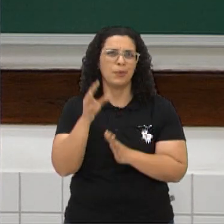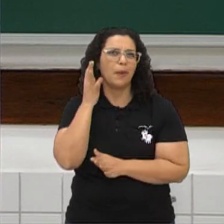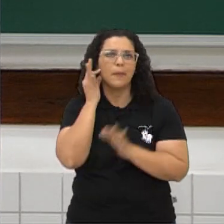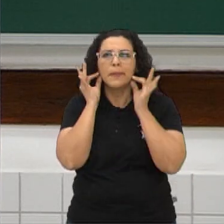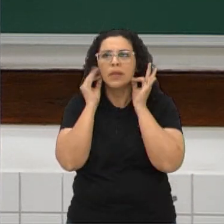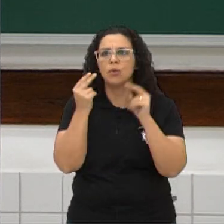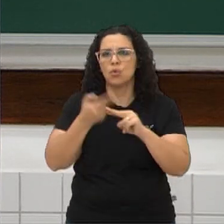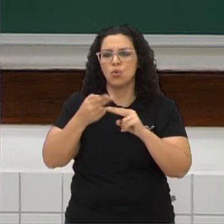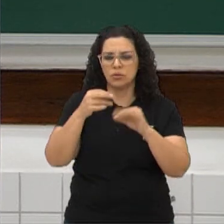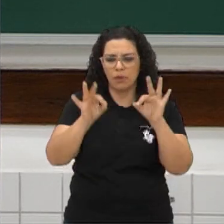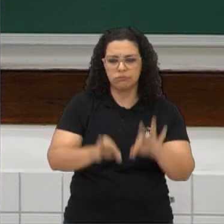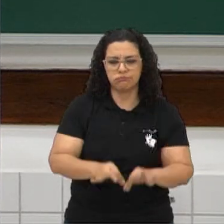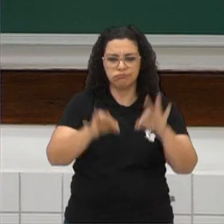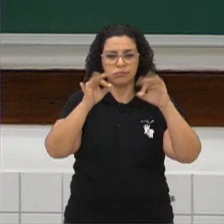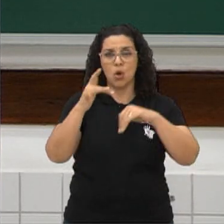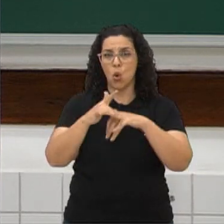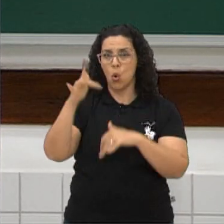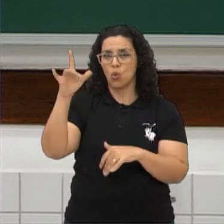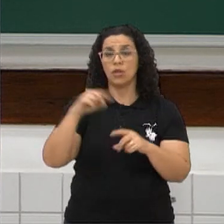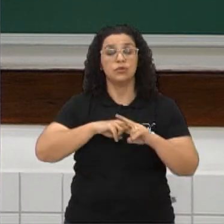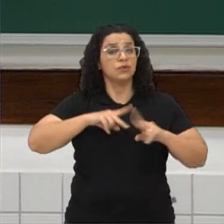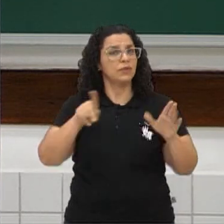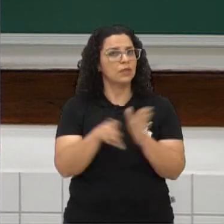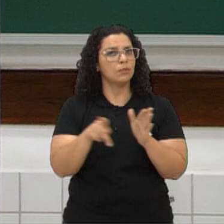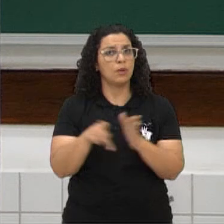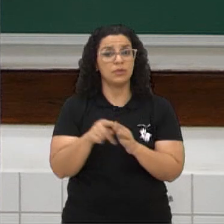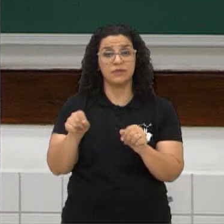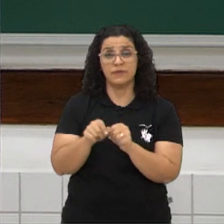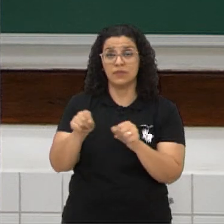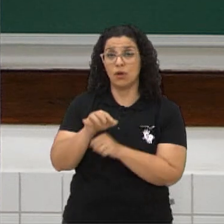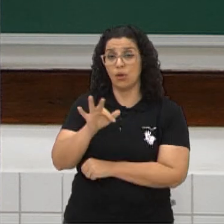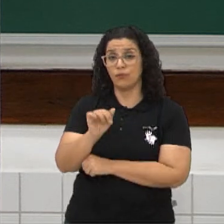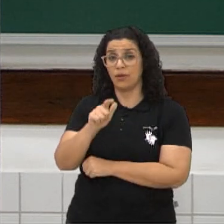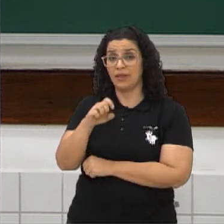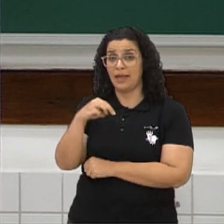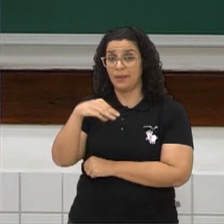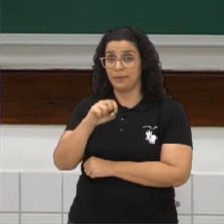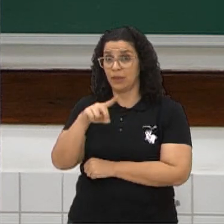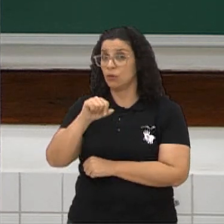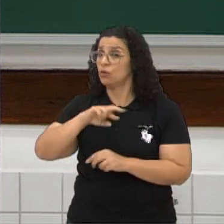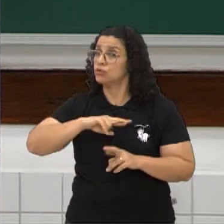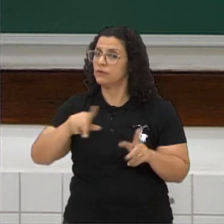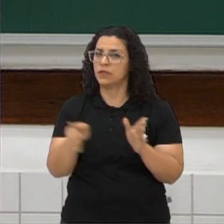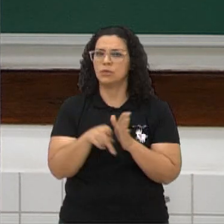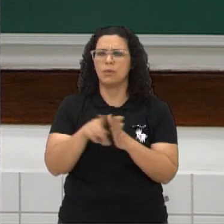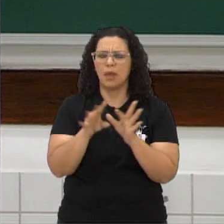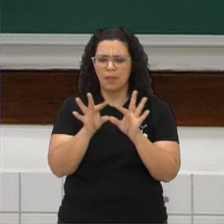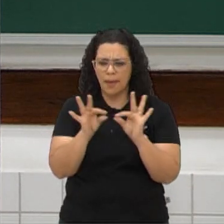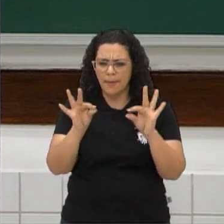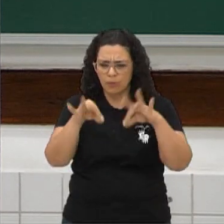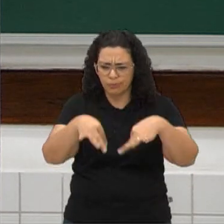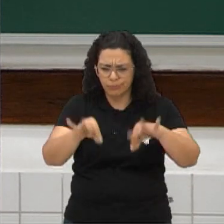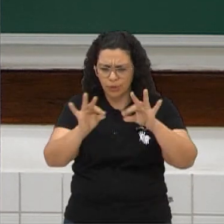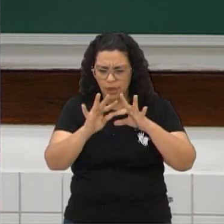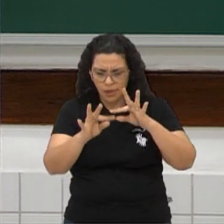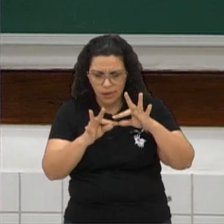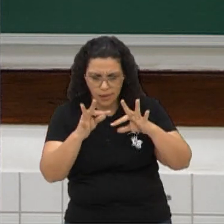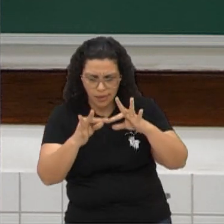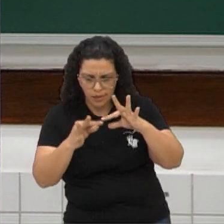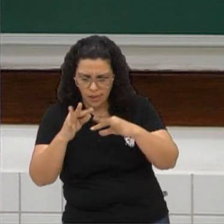né, joias banhadas a ouro, que é diferente do processo de folheado. No processo de folheado são lâminas bem finas que